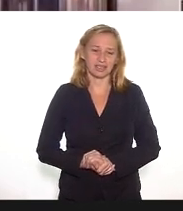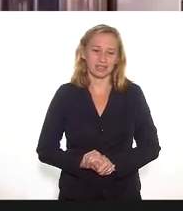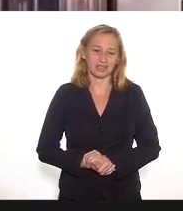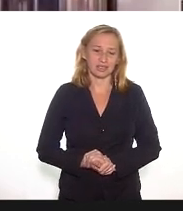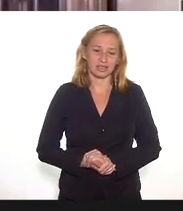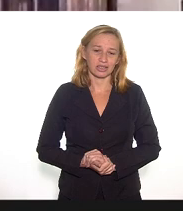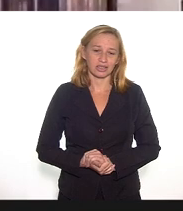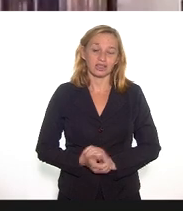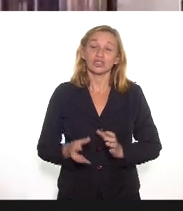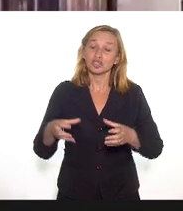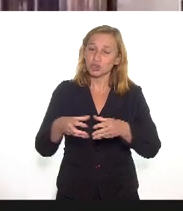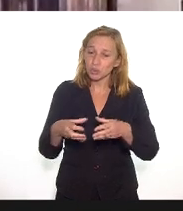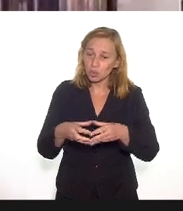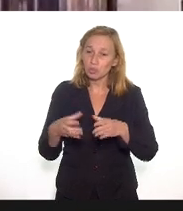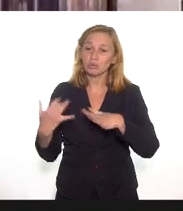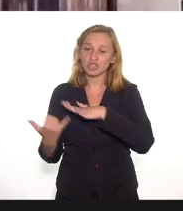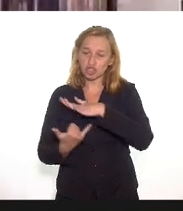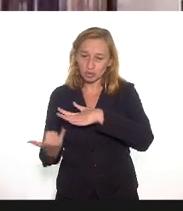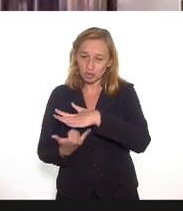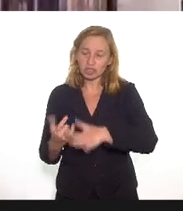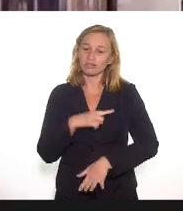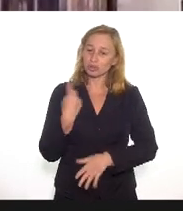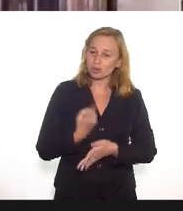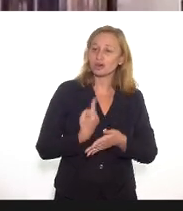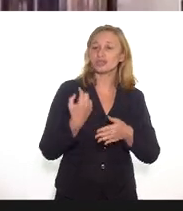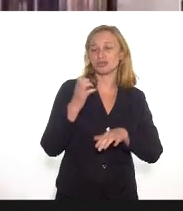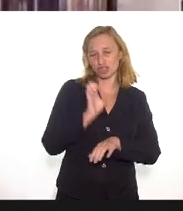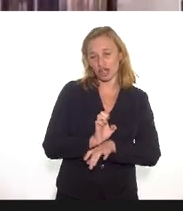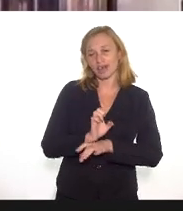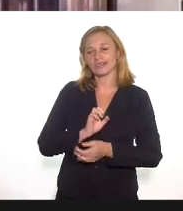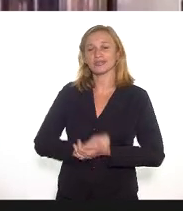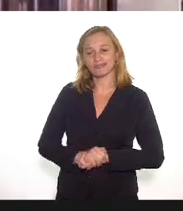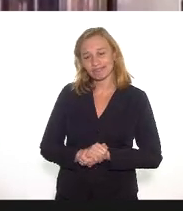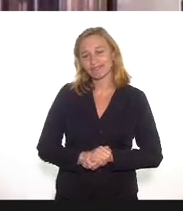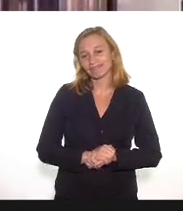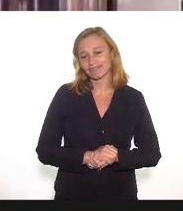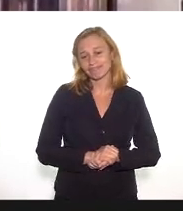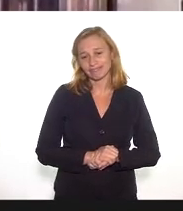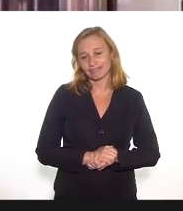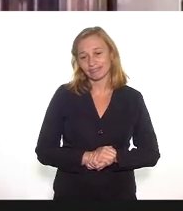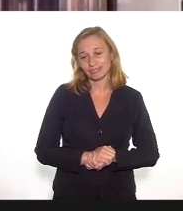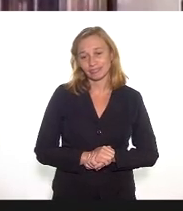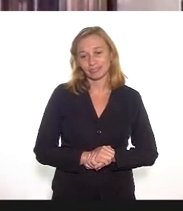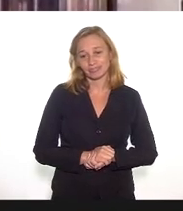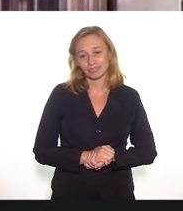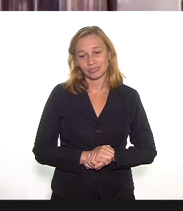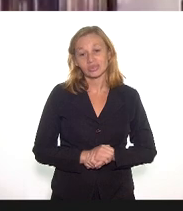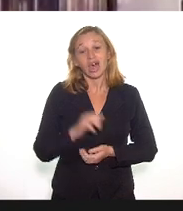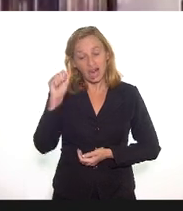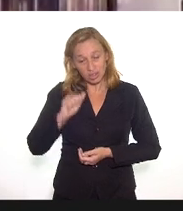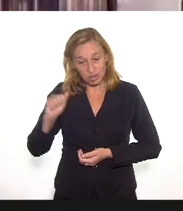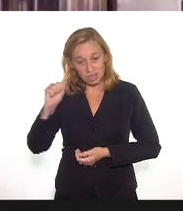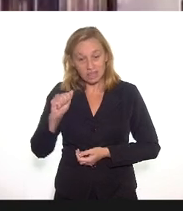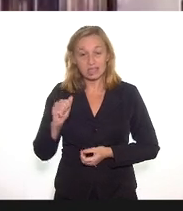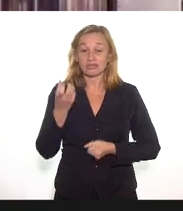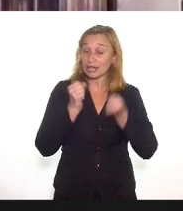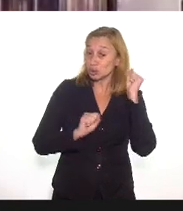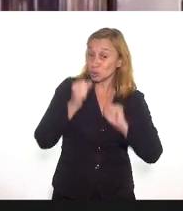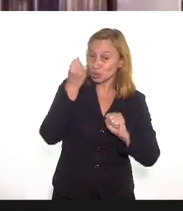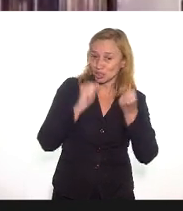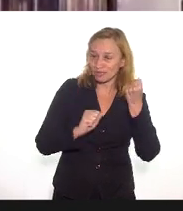de órgãos e instituições do nosso Estado, né, como da Associação das